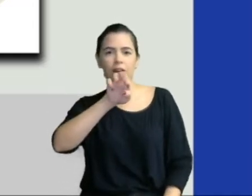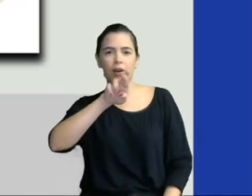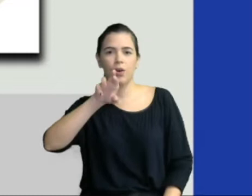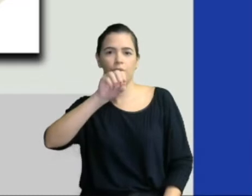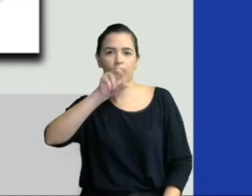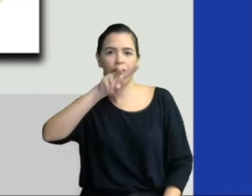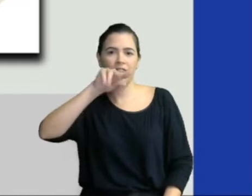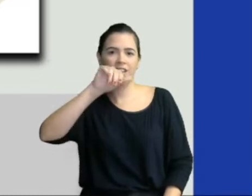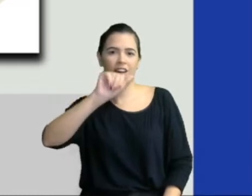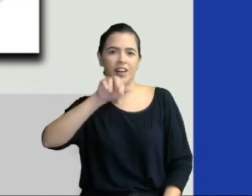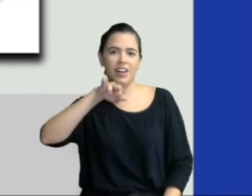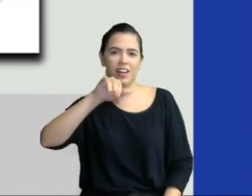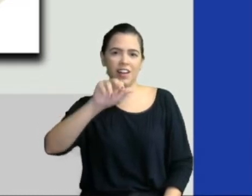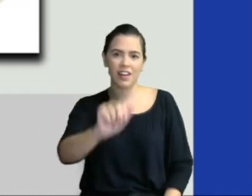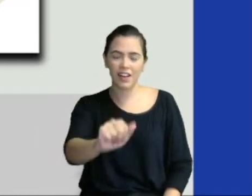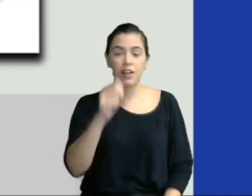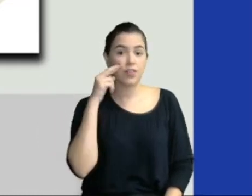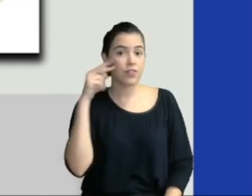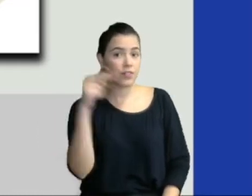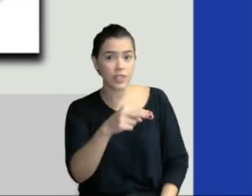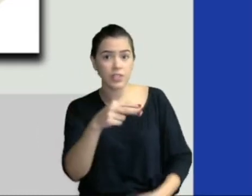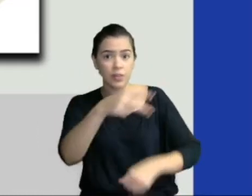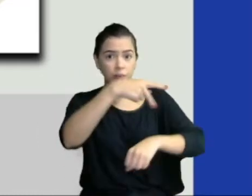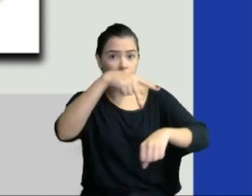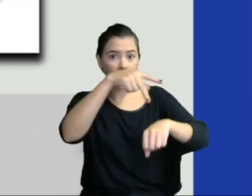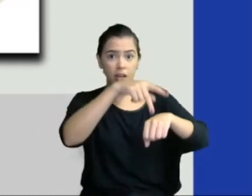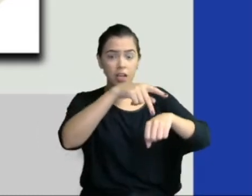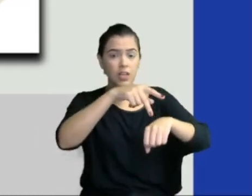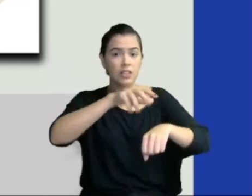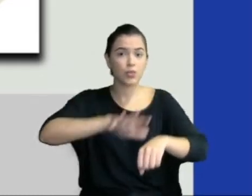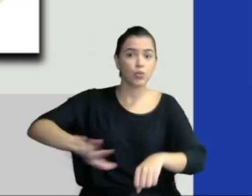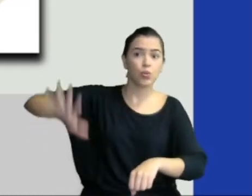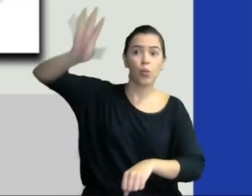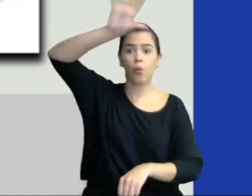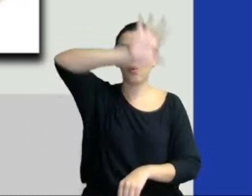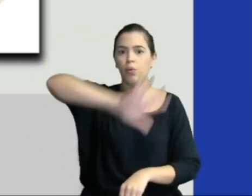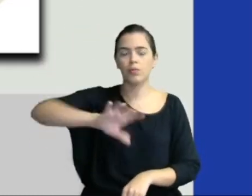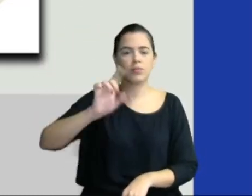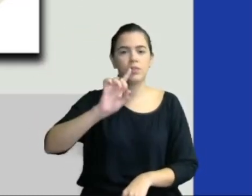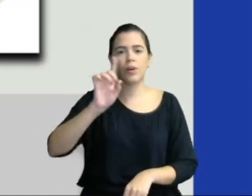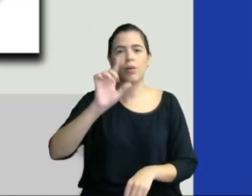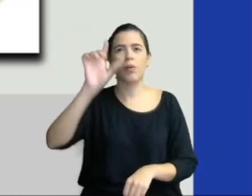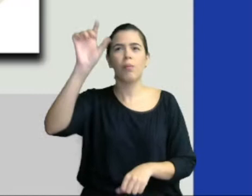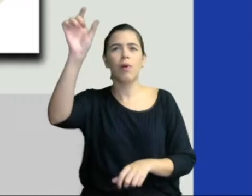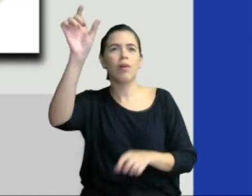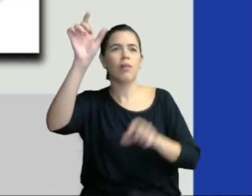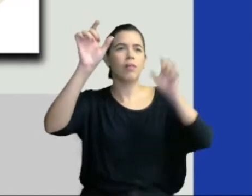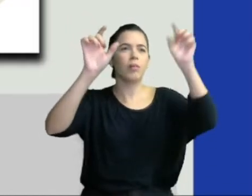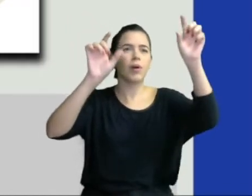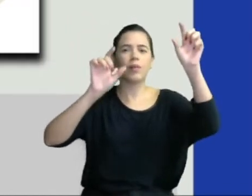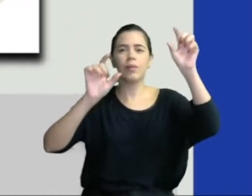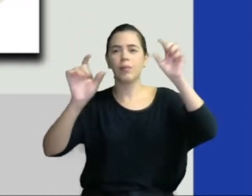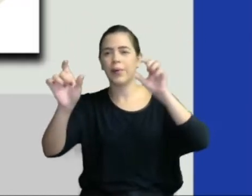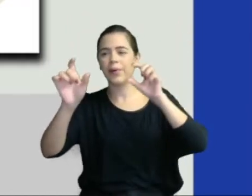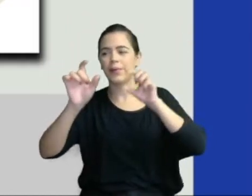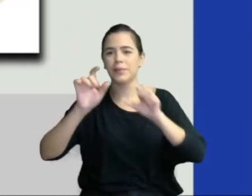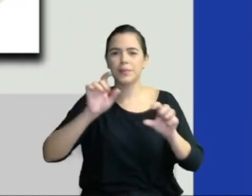que não cobre todo o país. E ainda assim, as regiões que pegam não estão bem sintonizadas,